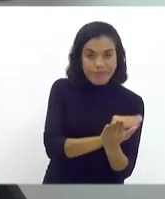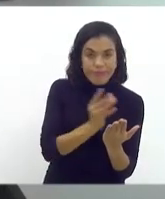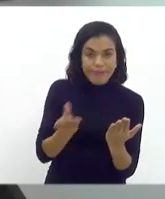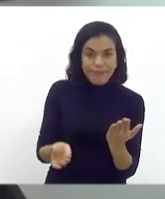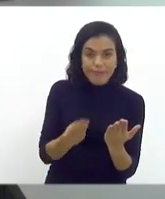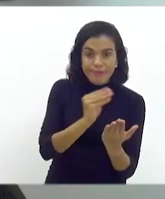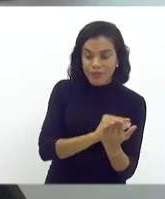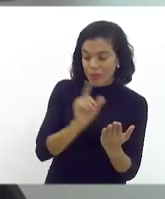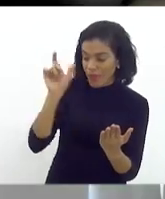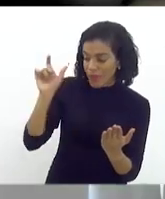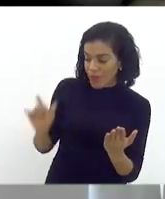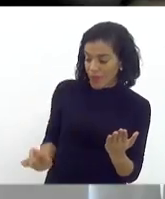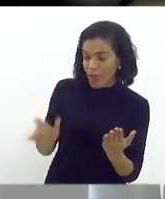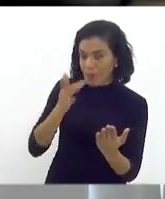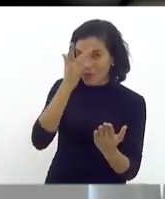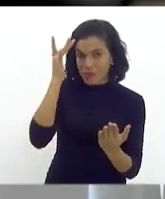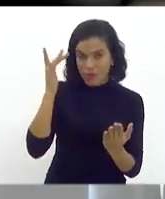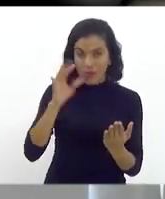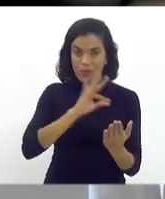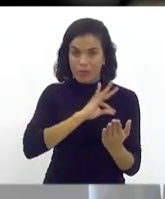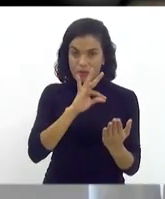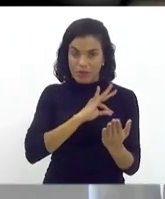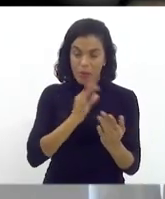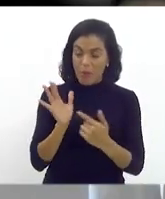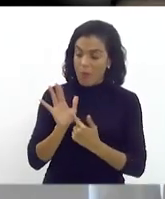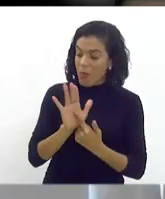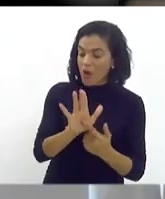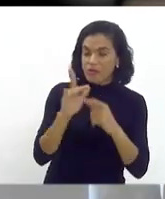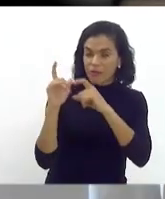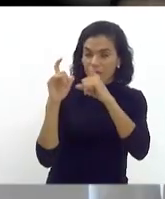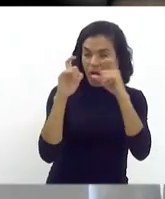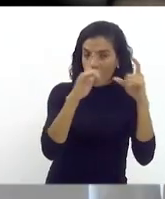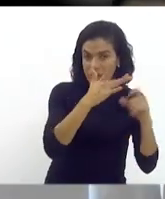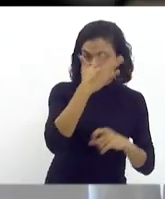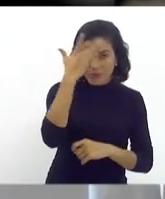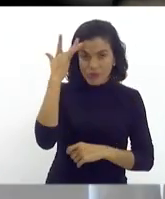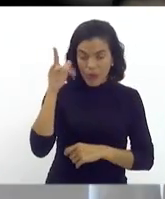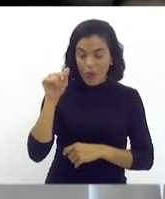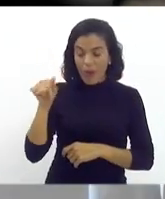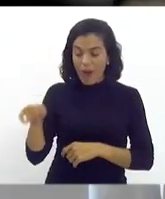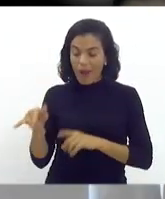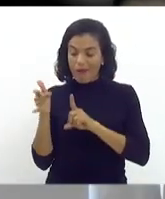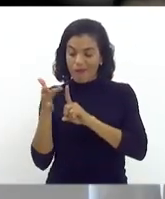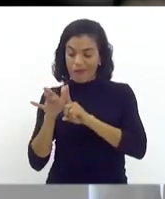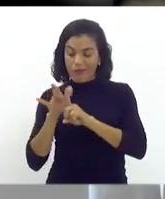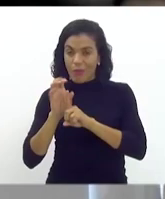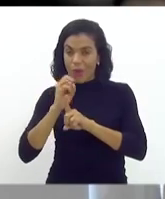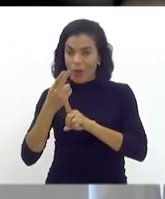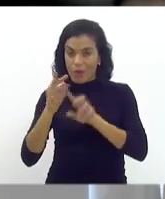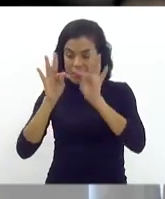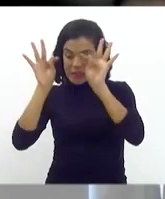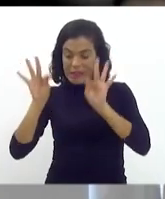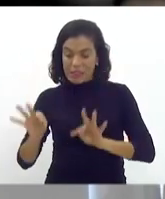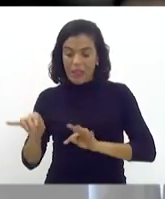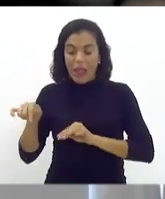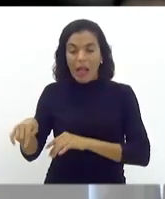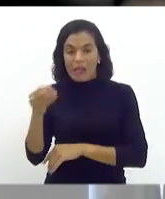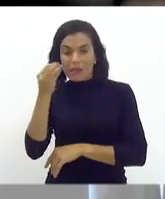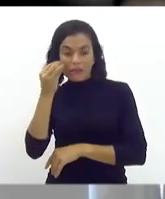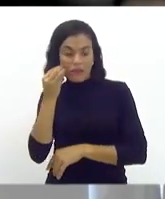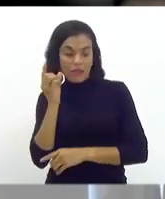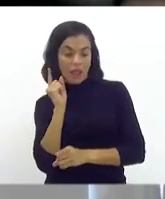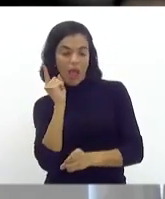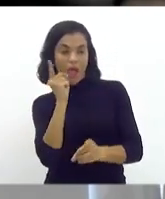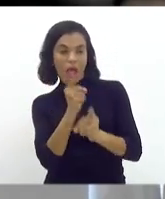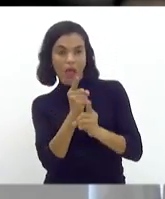qual autoridade policial exibe diversas fotografias de pessoas há uma suposta vítima ou testemunha a fim de que a mesma que alisa